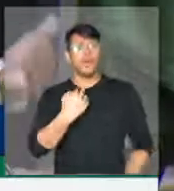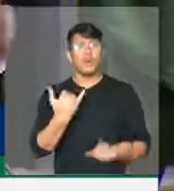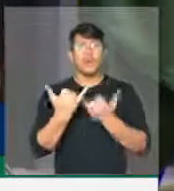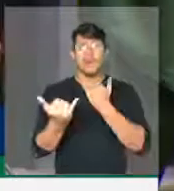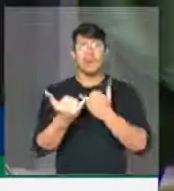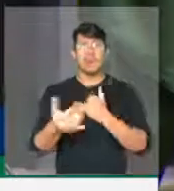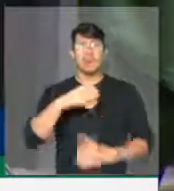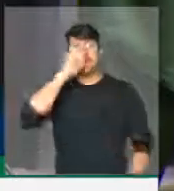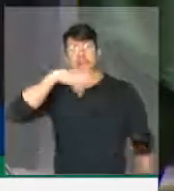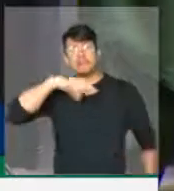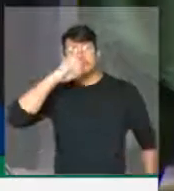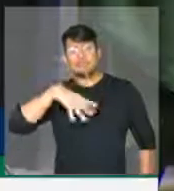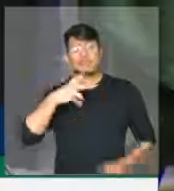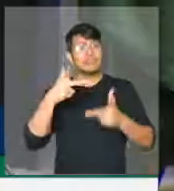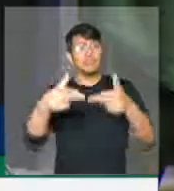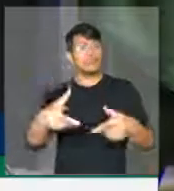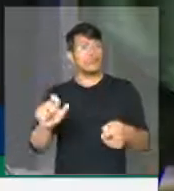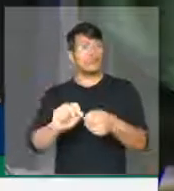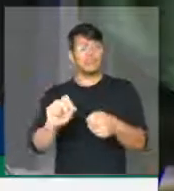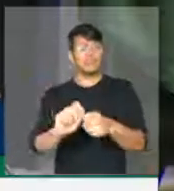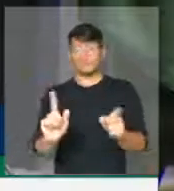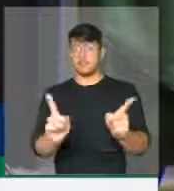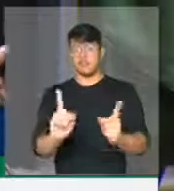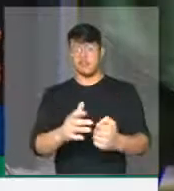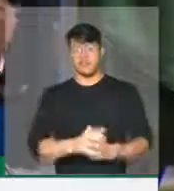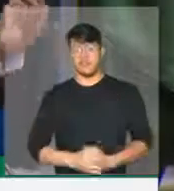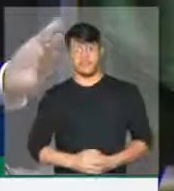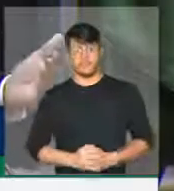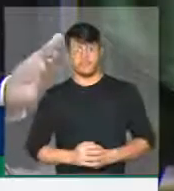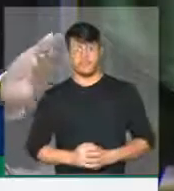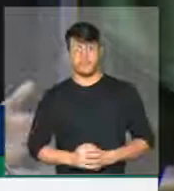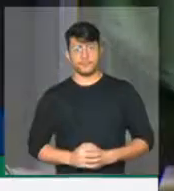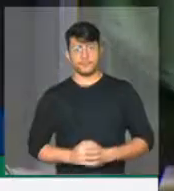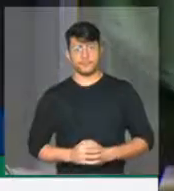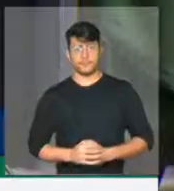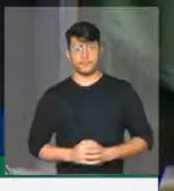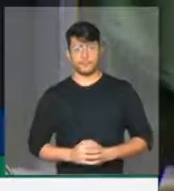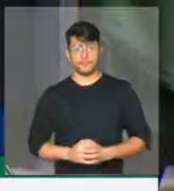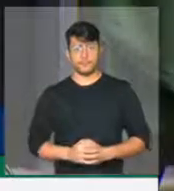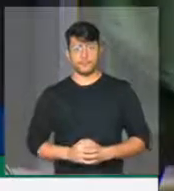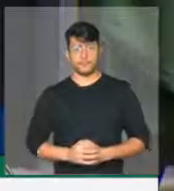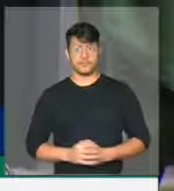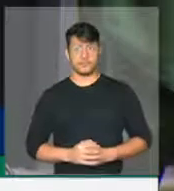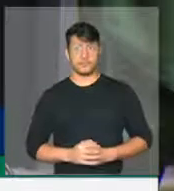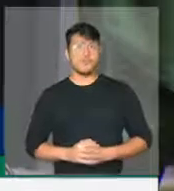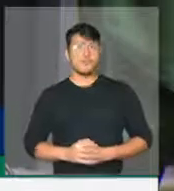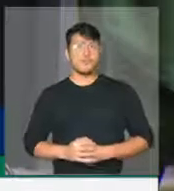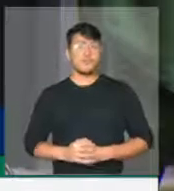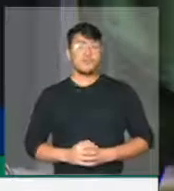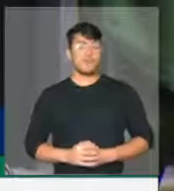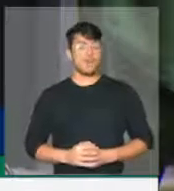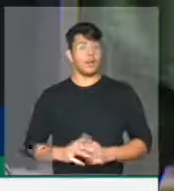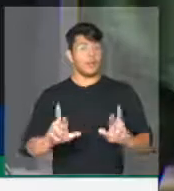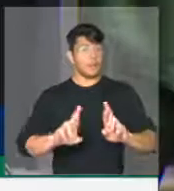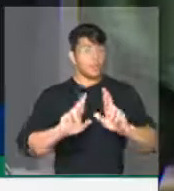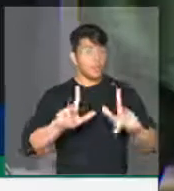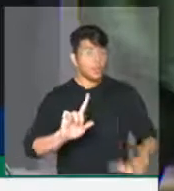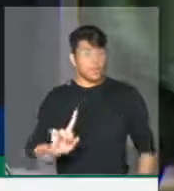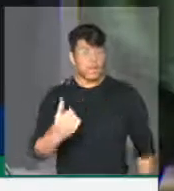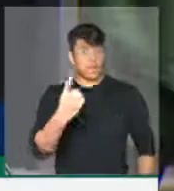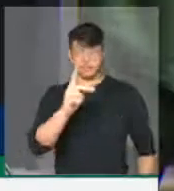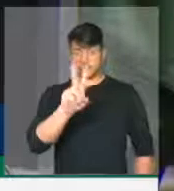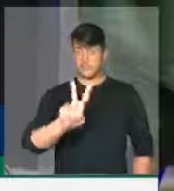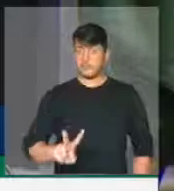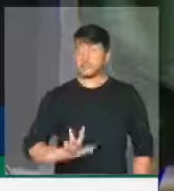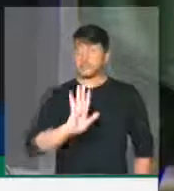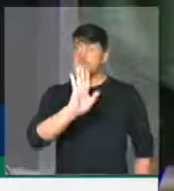desonroso à instituição da presidência como este que ele hoje cometeu. E já não é a primeira vez,